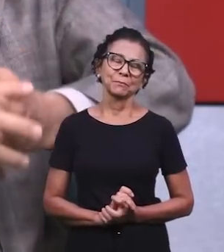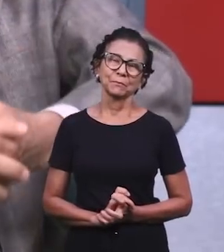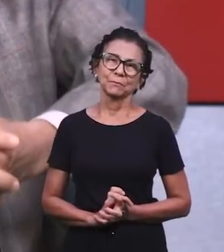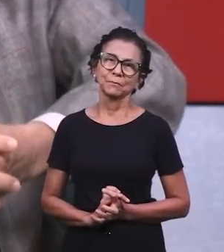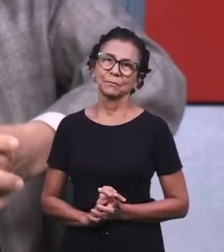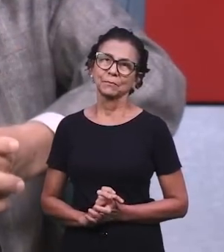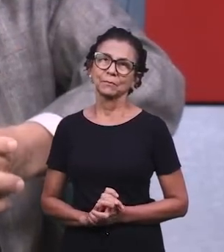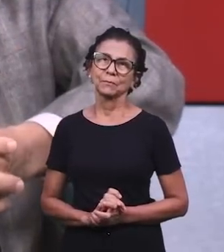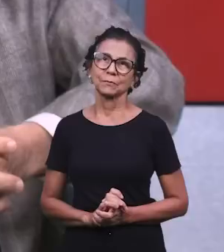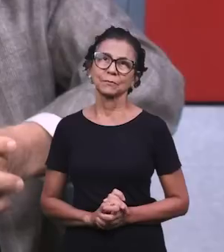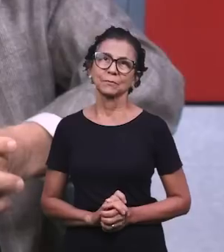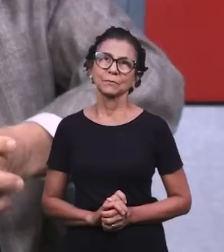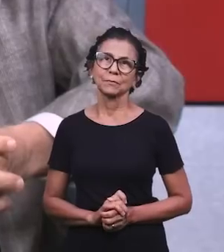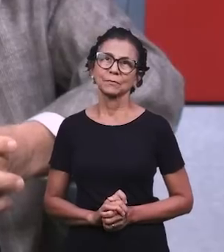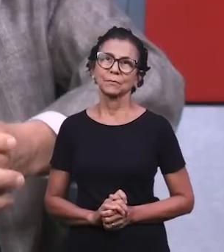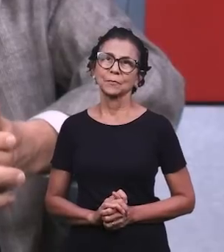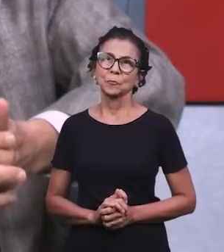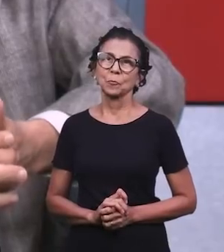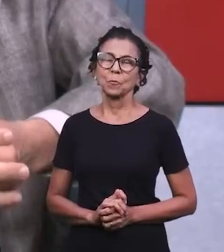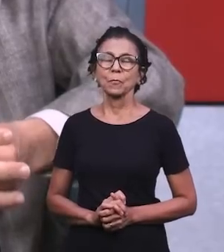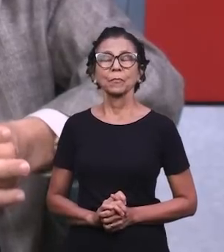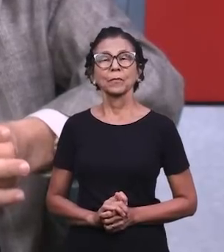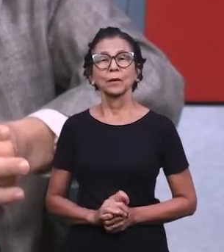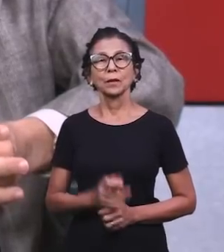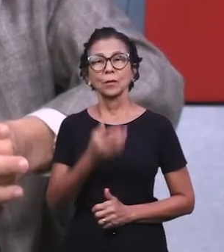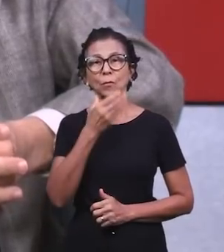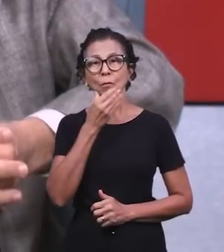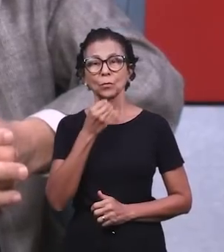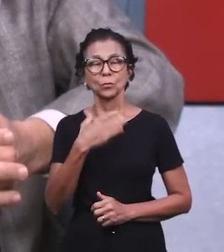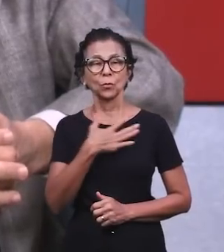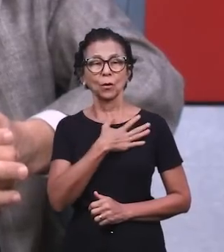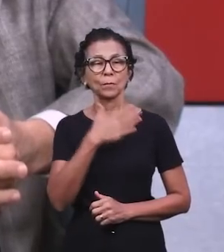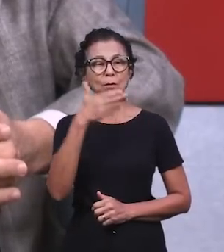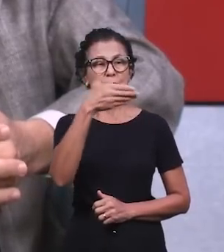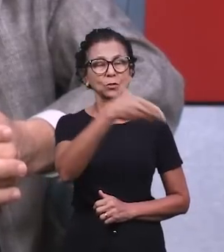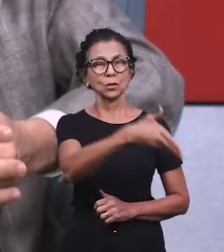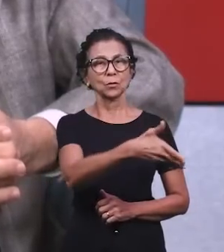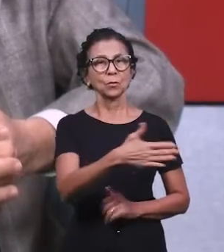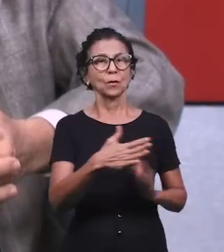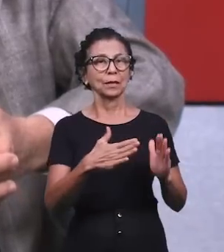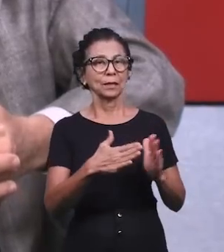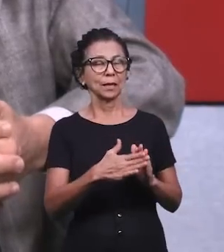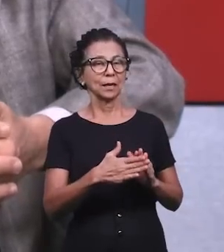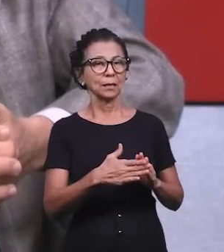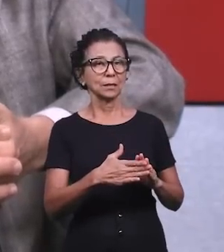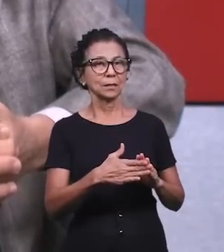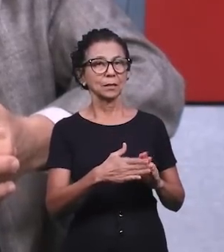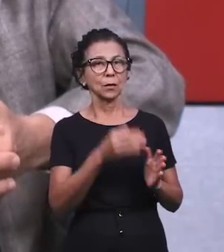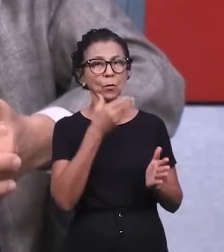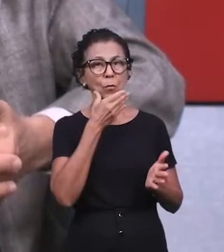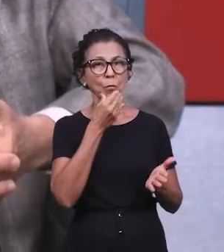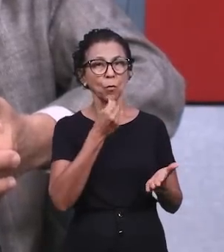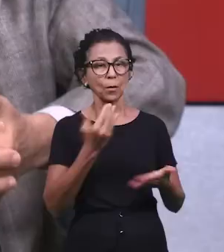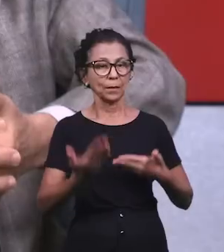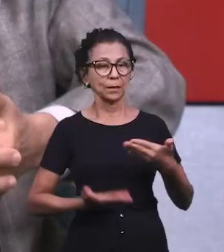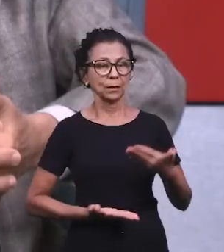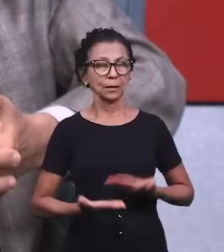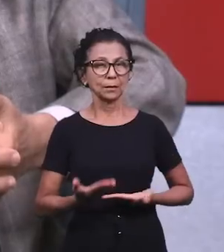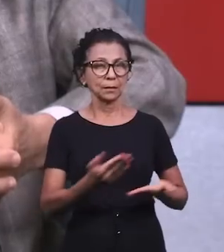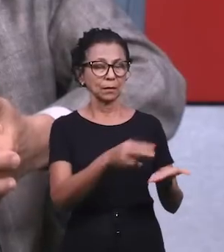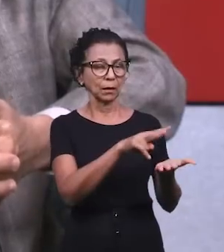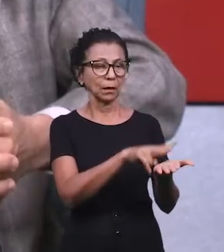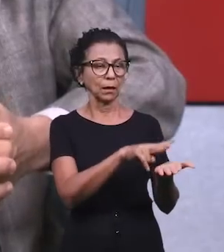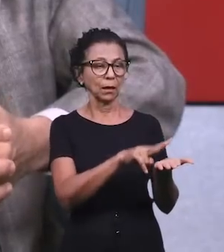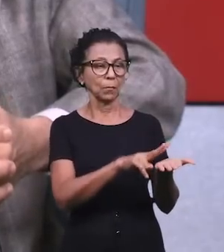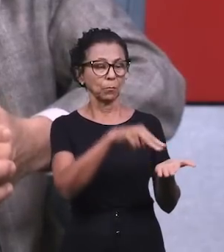servo vai estar curado. E quando ele chegou à casa, o servo estava curado